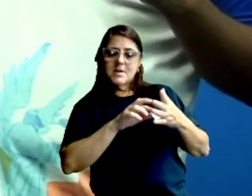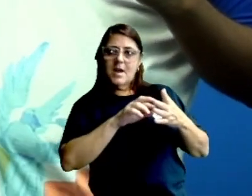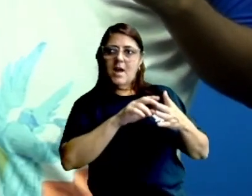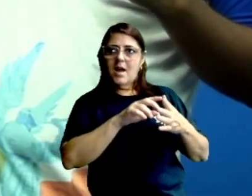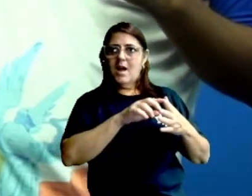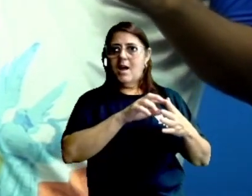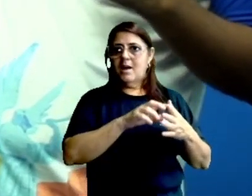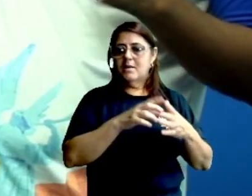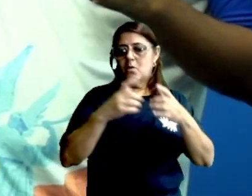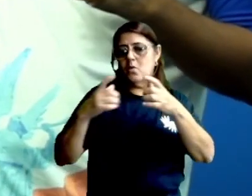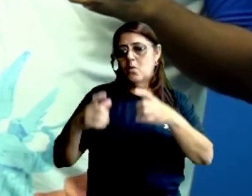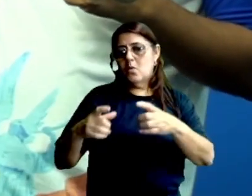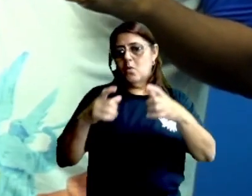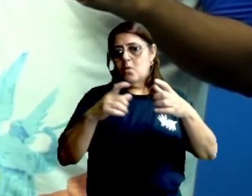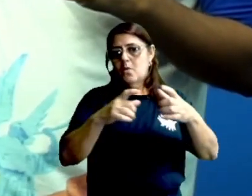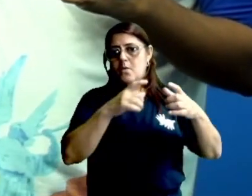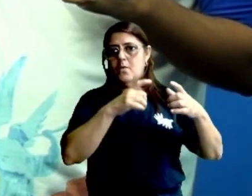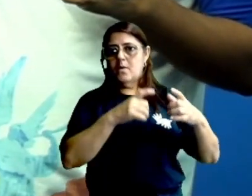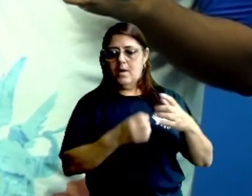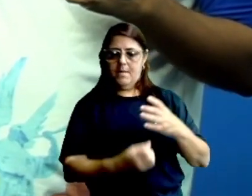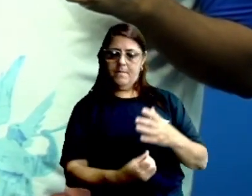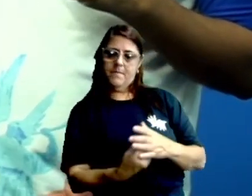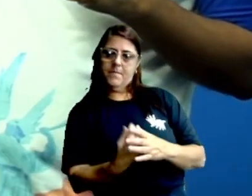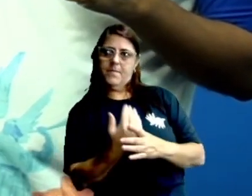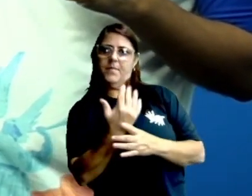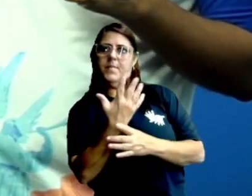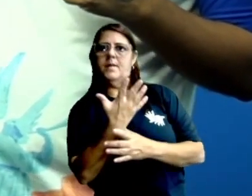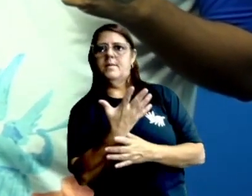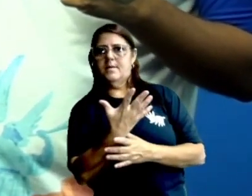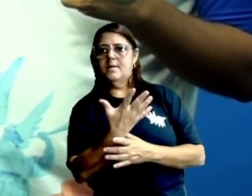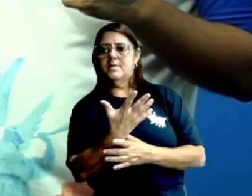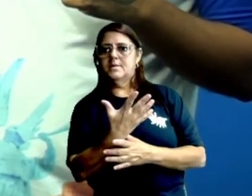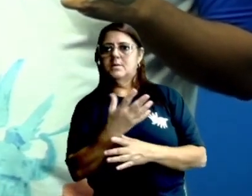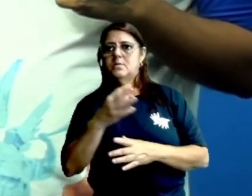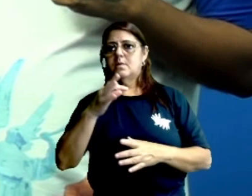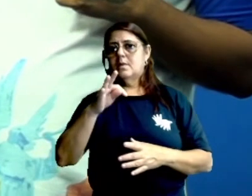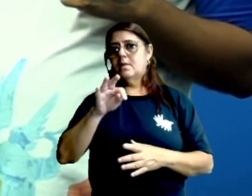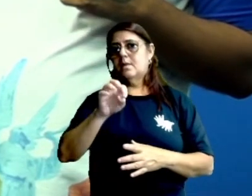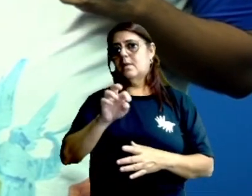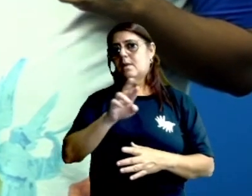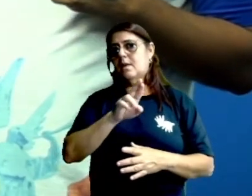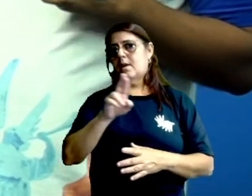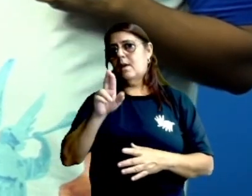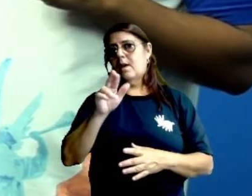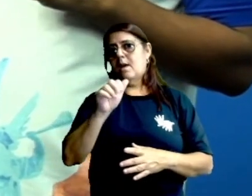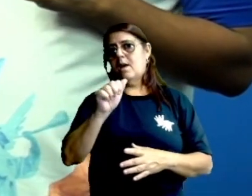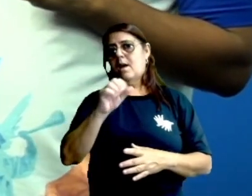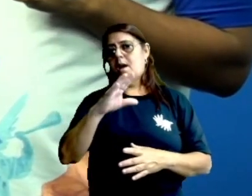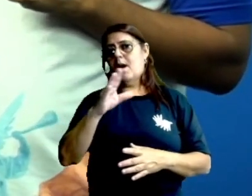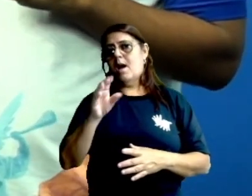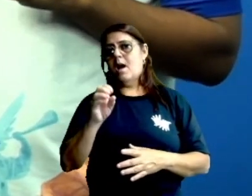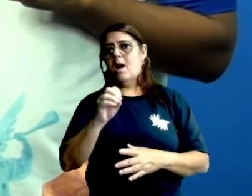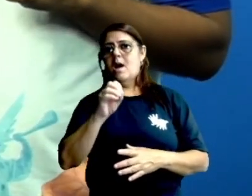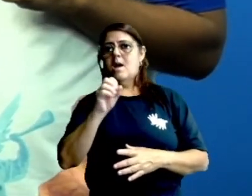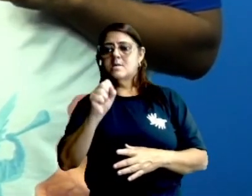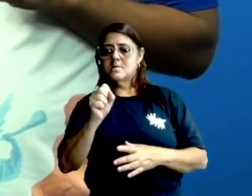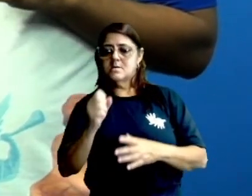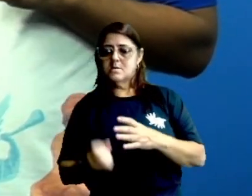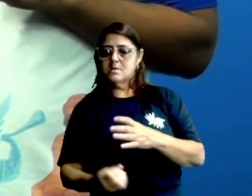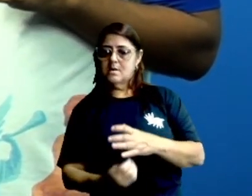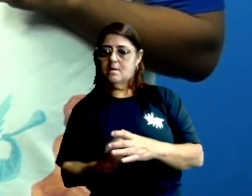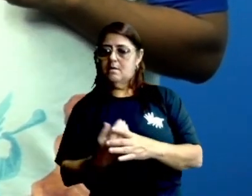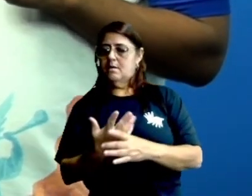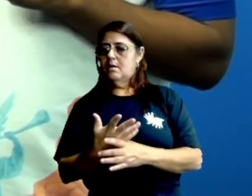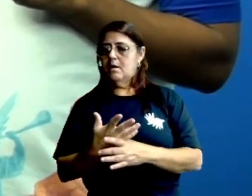aí era o local onde eles faziam as suas plantações, eram os terraços agrícolas. Então percebam, eles desenvolveram